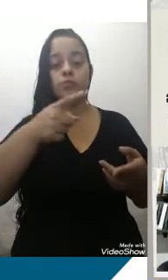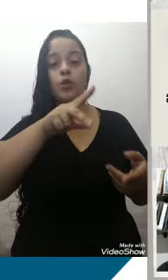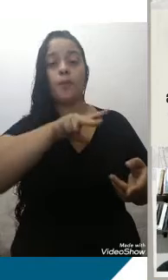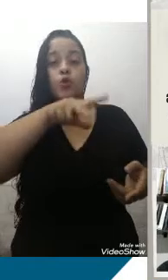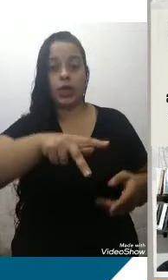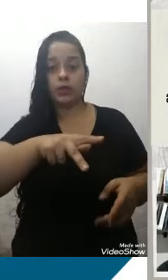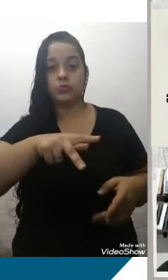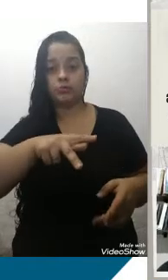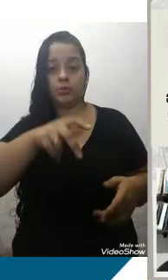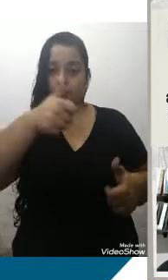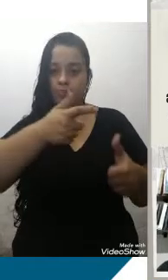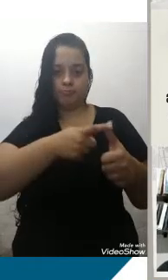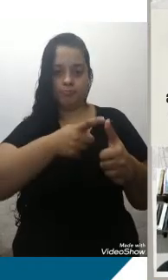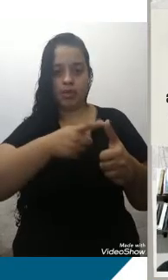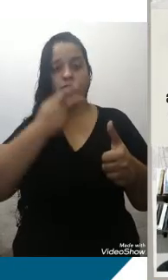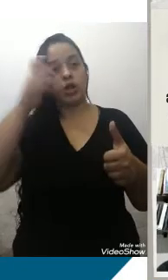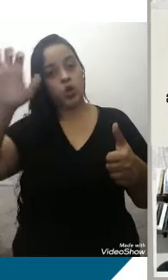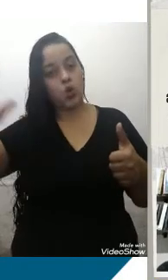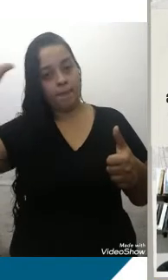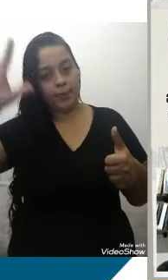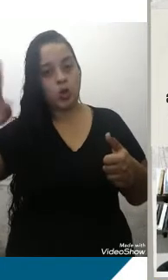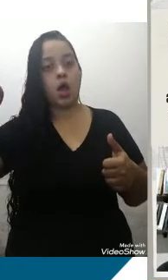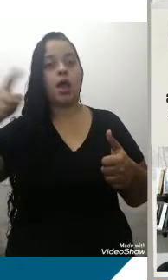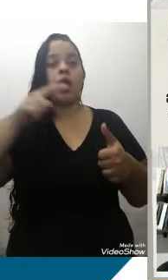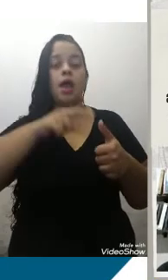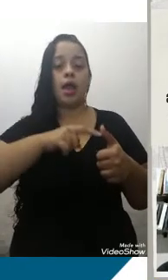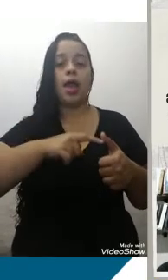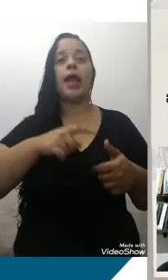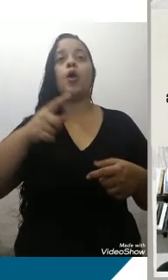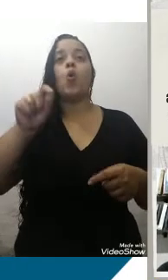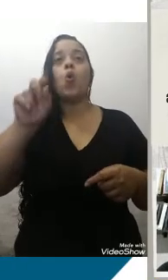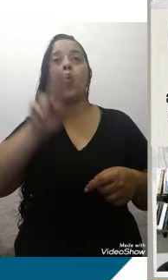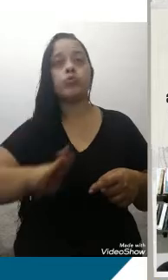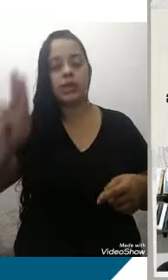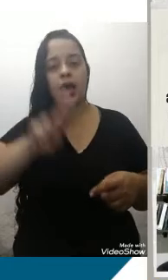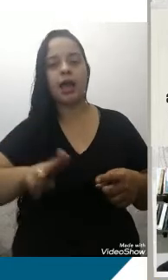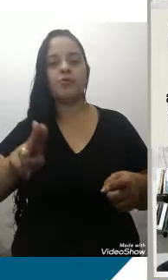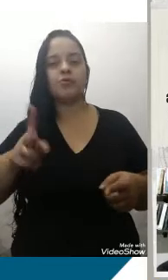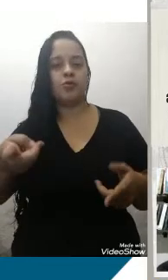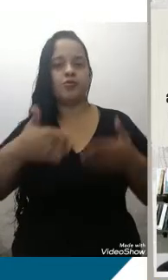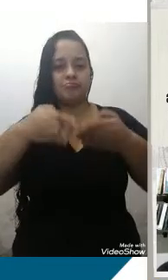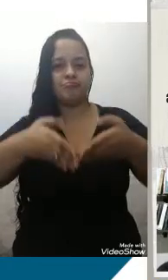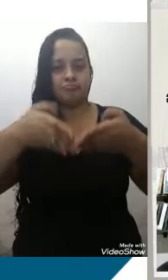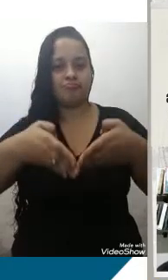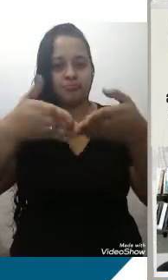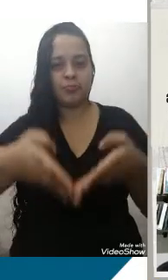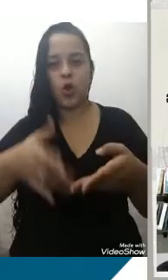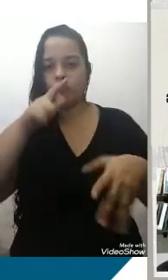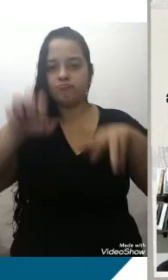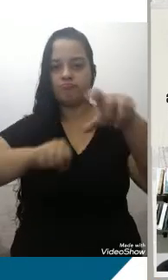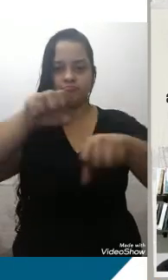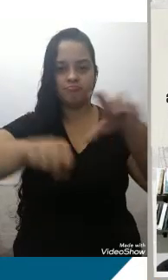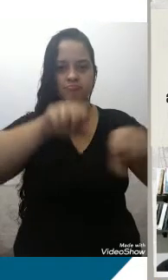portugueses, falando primeiramente dos europeus, utilizaram em determinados momentos a vantagem naval para conquistar importantes